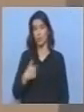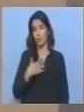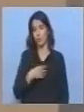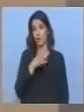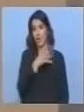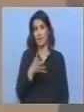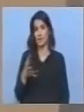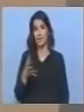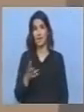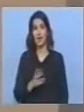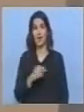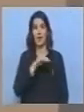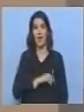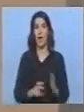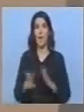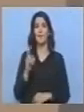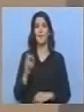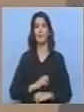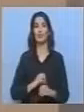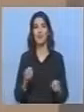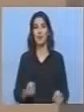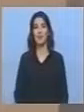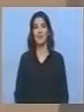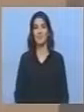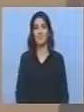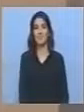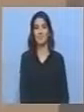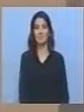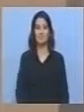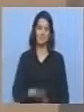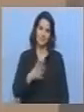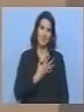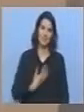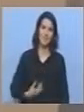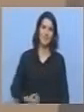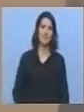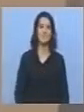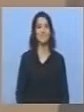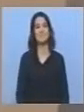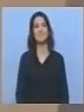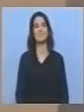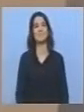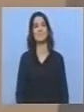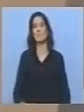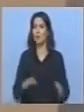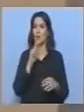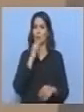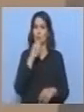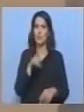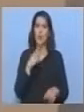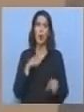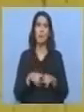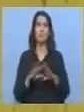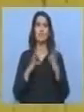acho que não são aumentados há que devemos anos? Sempre dizer. Já lá vamos. Vamos lá ver. Podemos falar da política